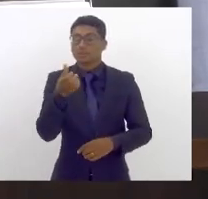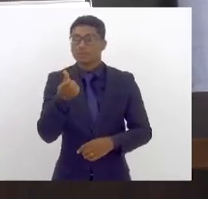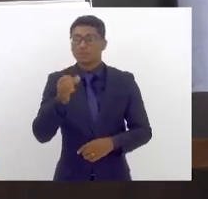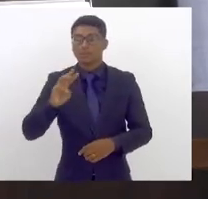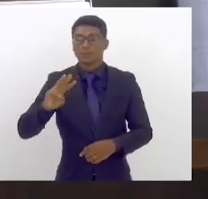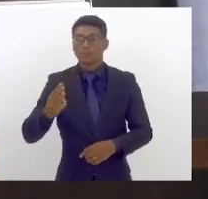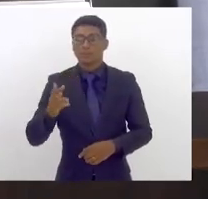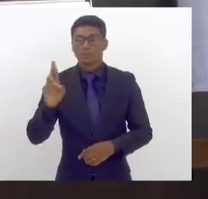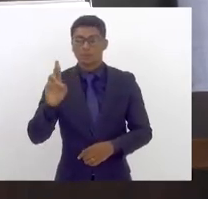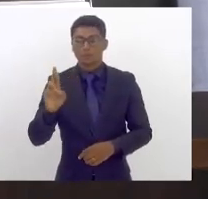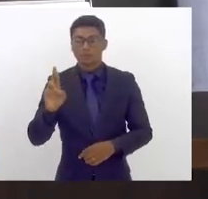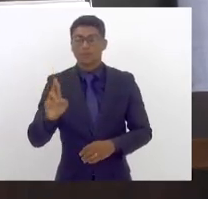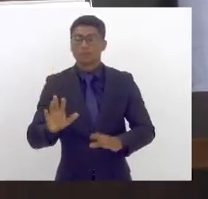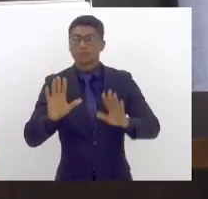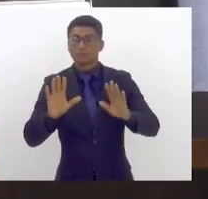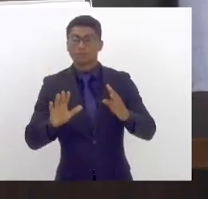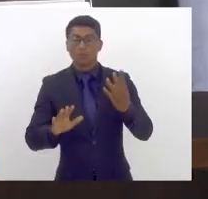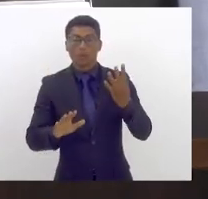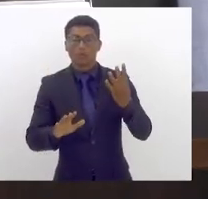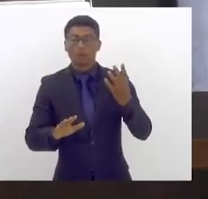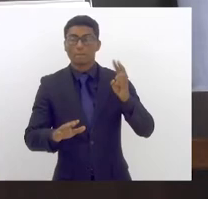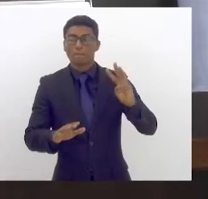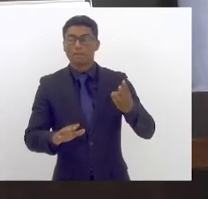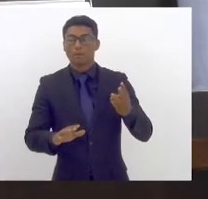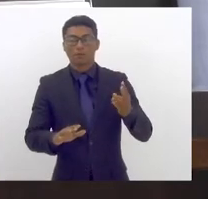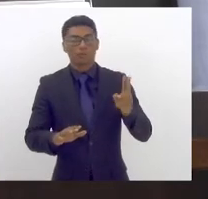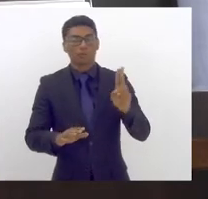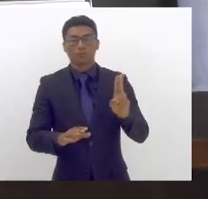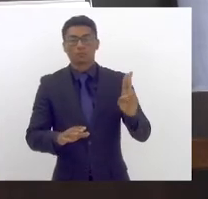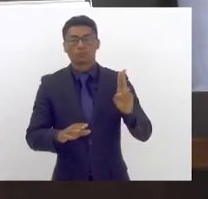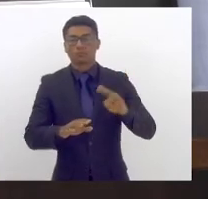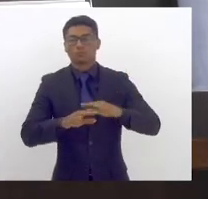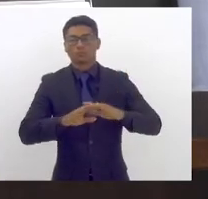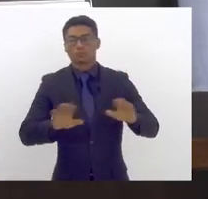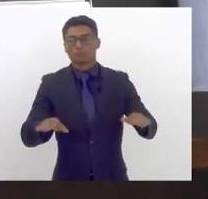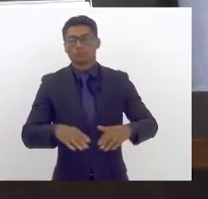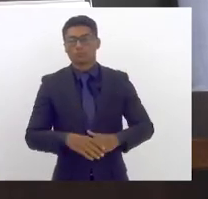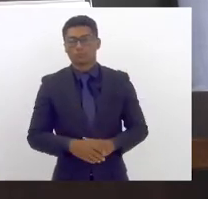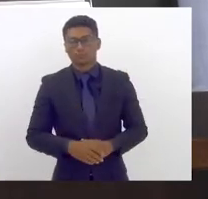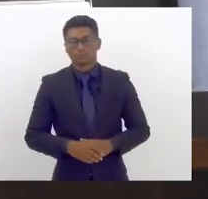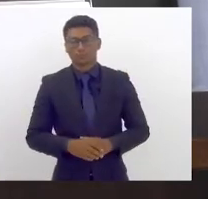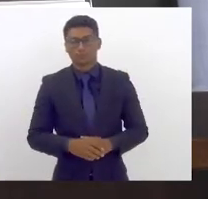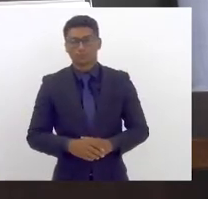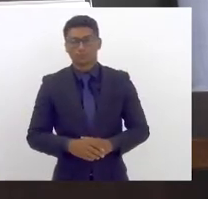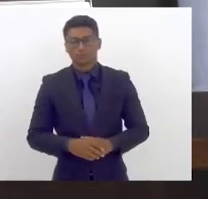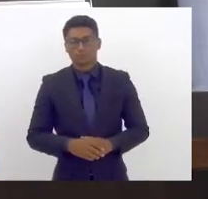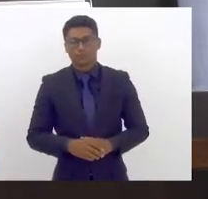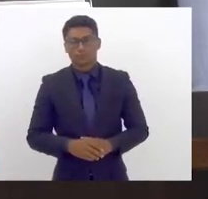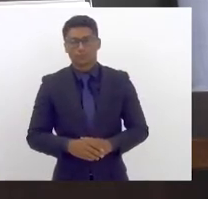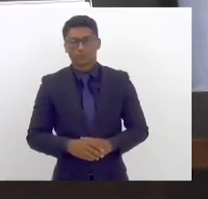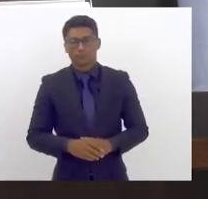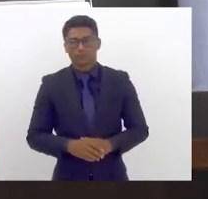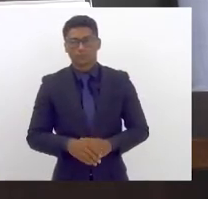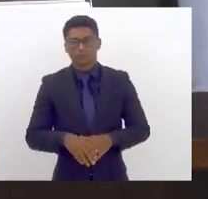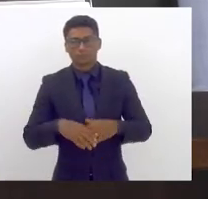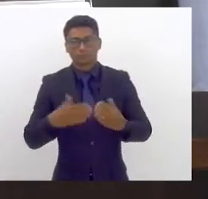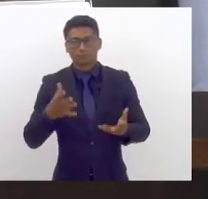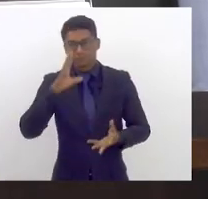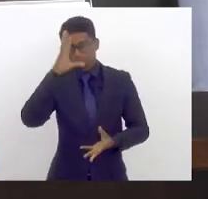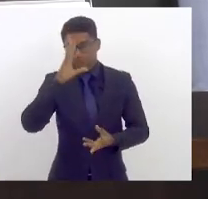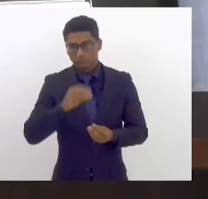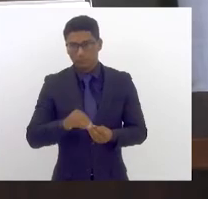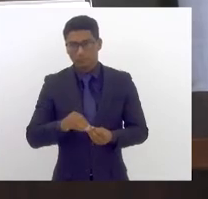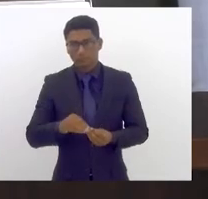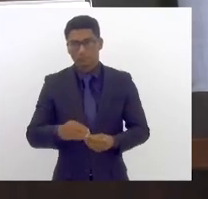apenas 4 milhões foram liquidados e empenhados ou seja esse